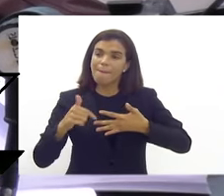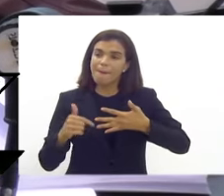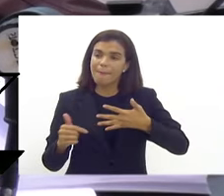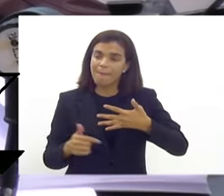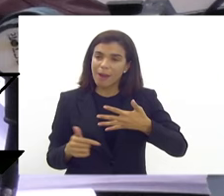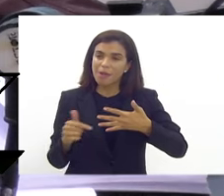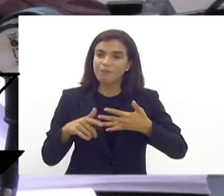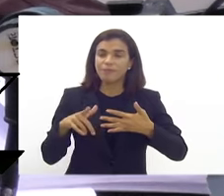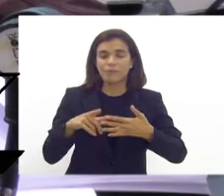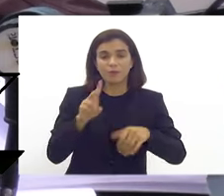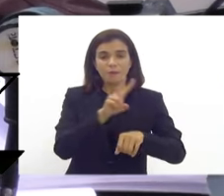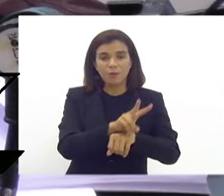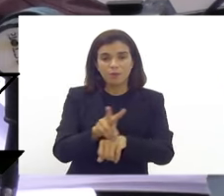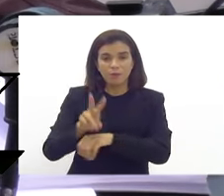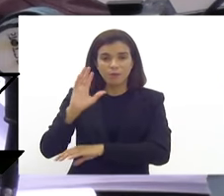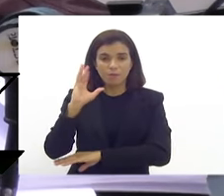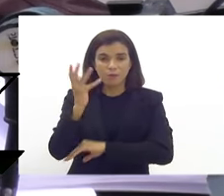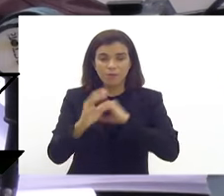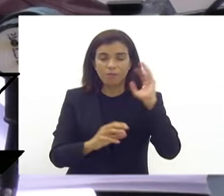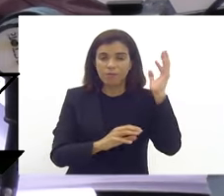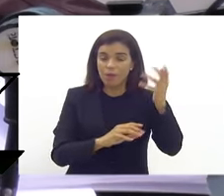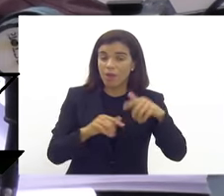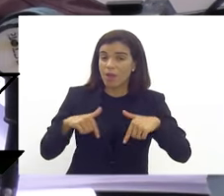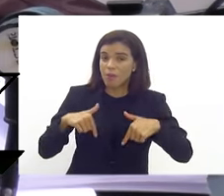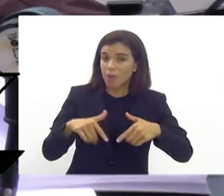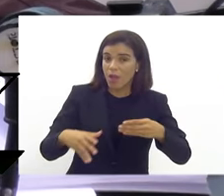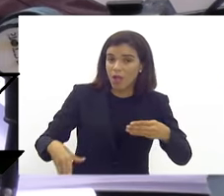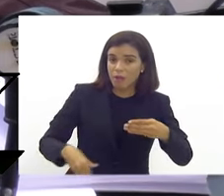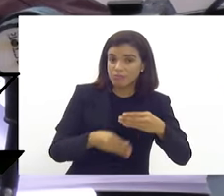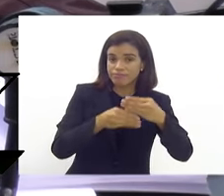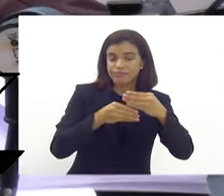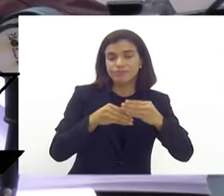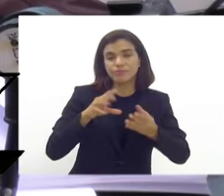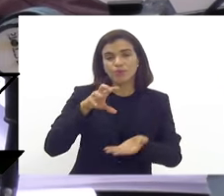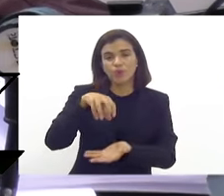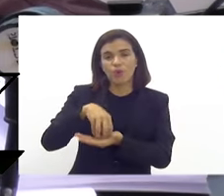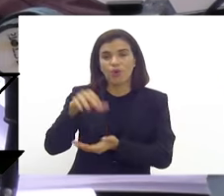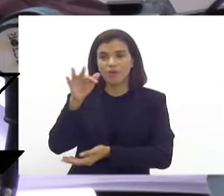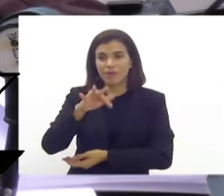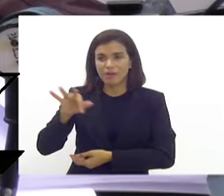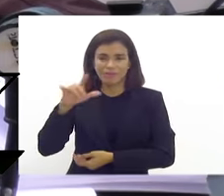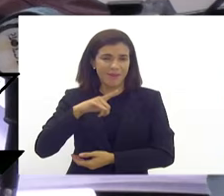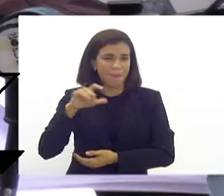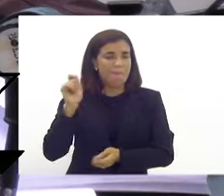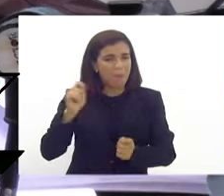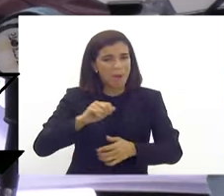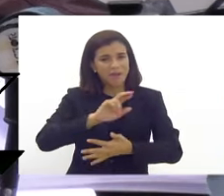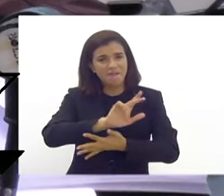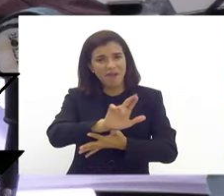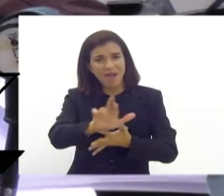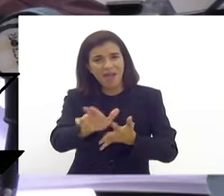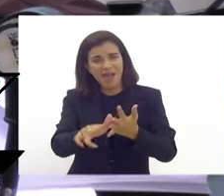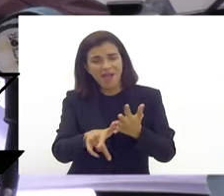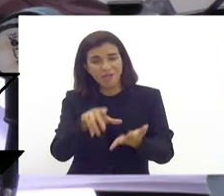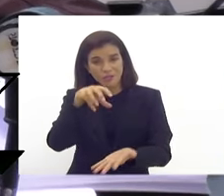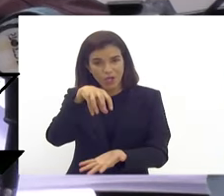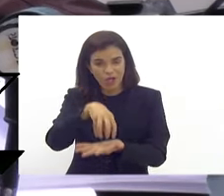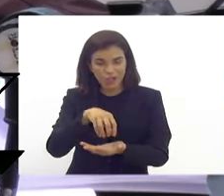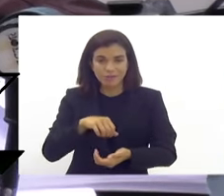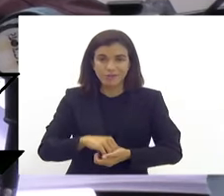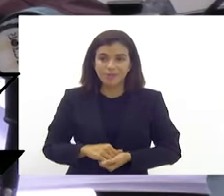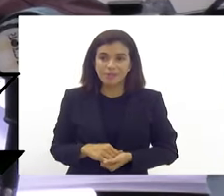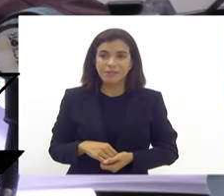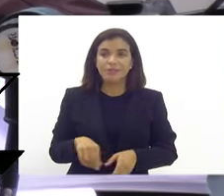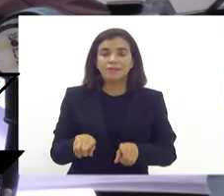legal de tutela do meio ambiente é atuação supletiva do órgão federal pode ter vários órgãos mas o órgão federal existe seja em